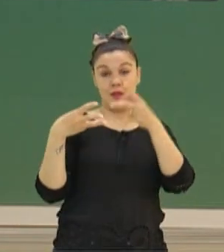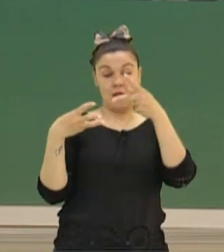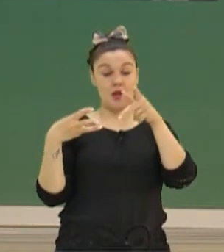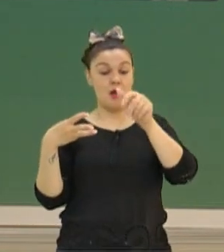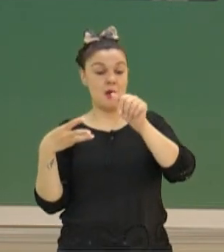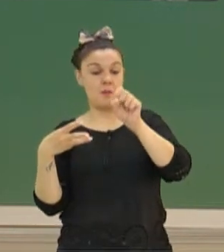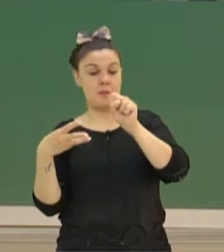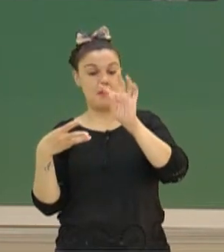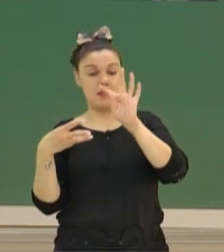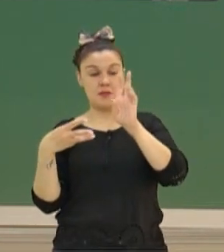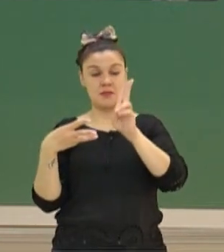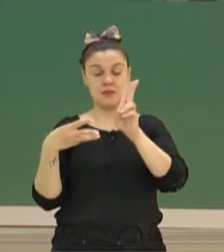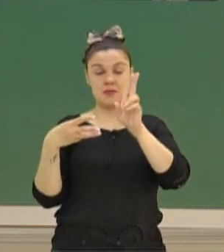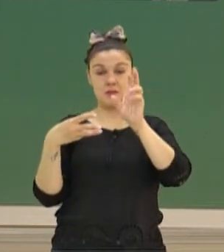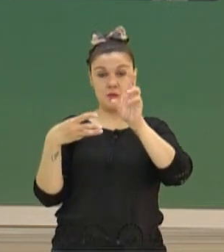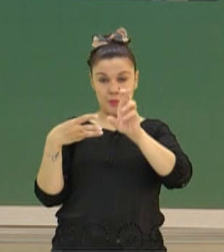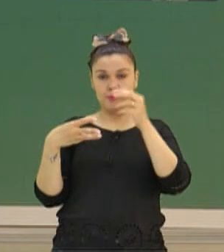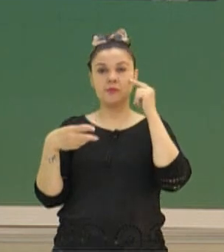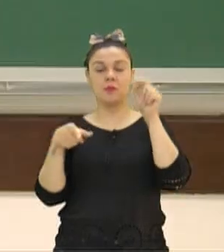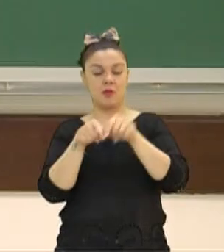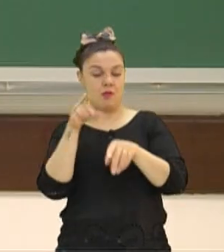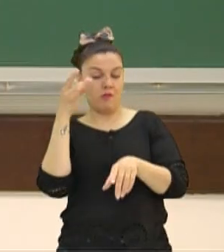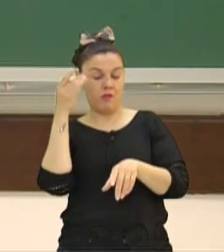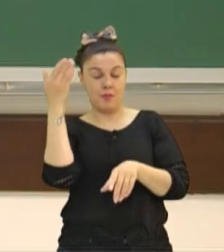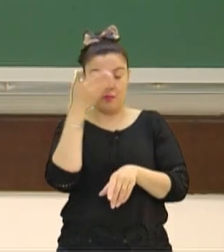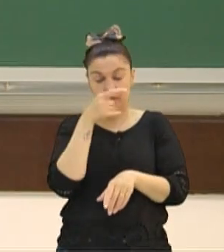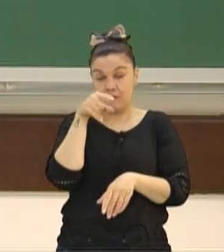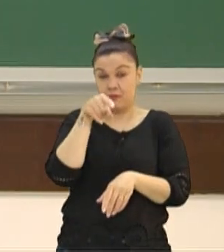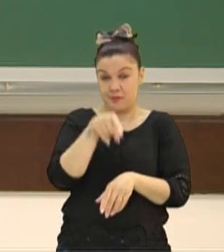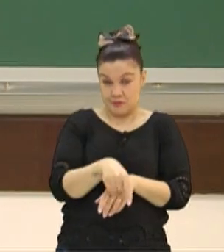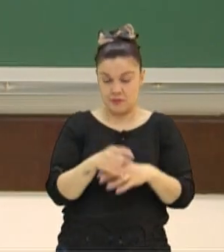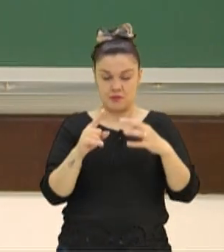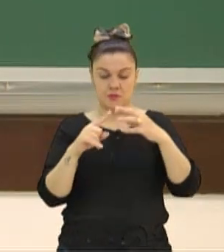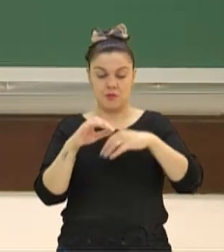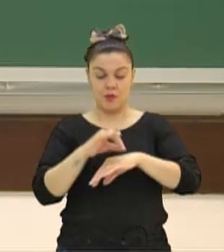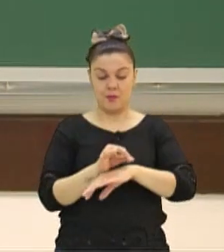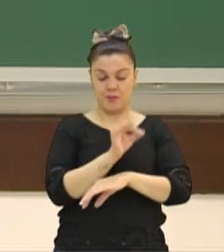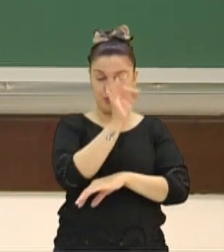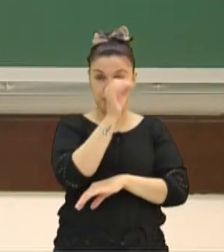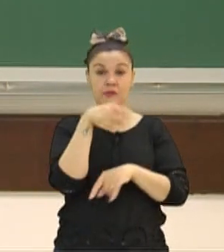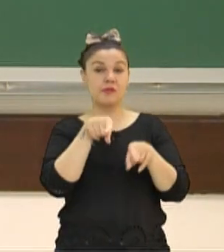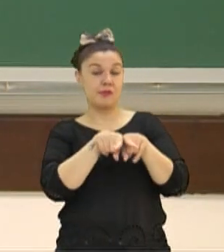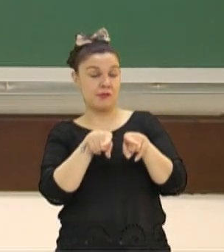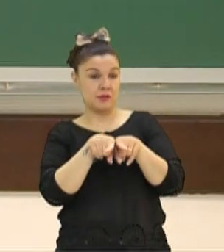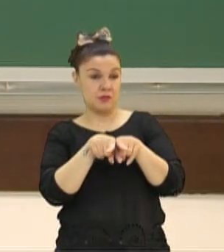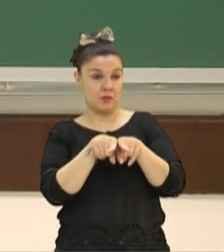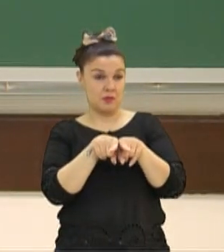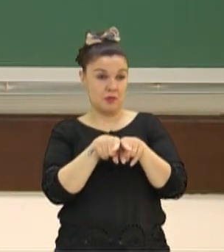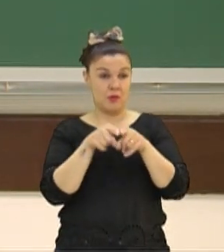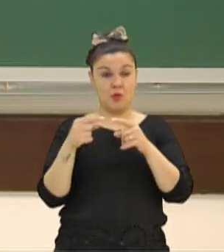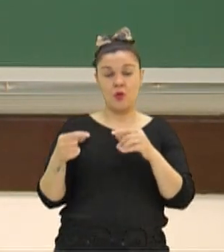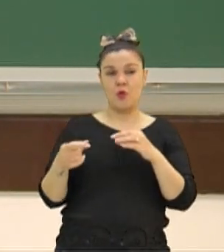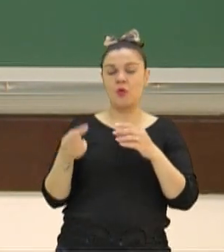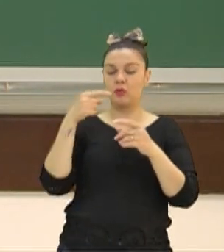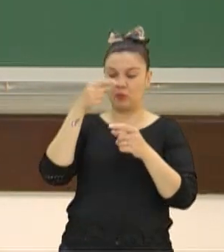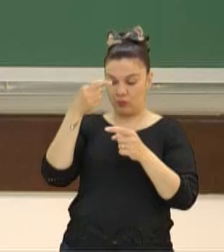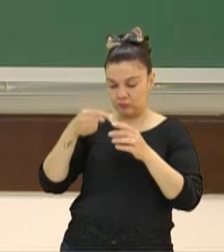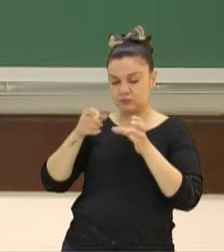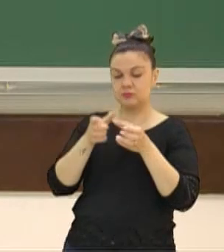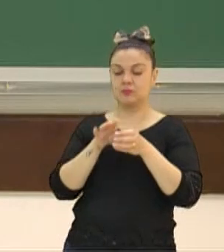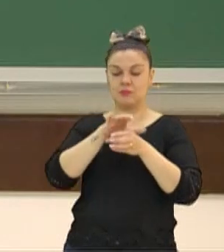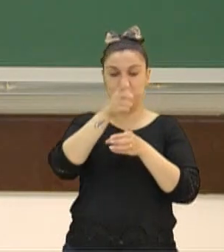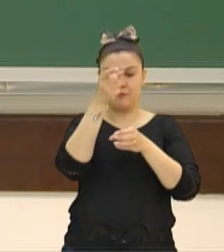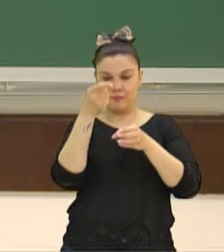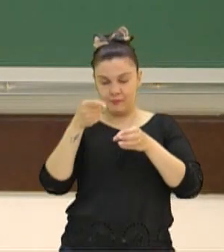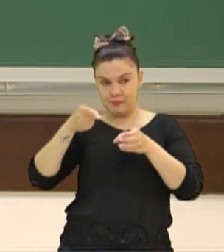foi comprovar a biogênese, ele também levou isso em consideração. Então, ele colocou ali o pescoço de cisne, que é o nome